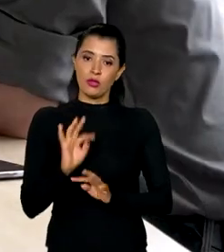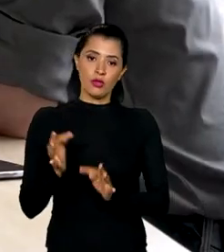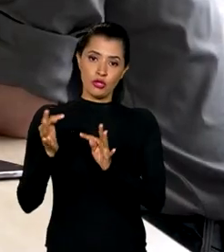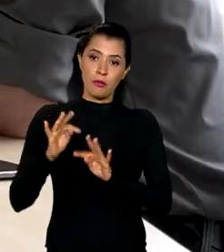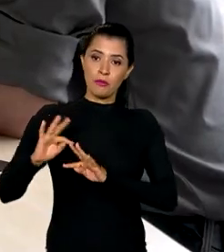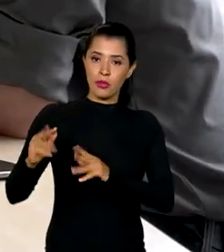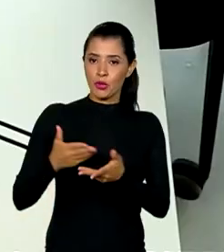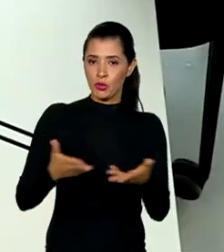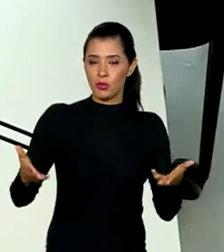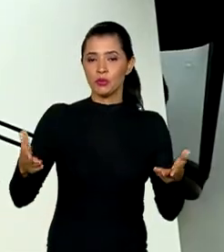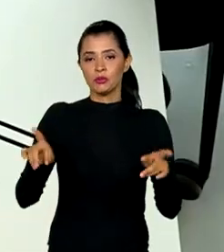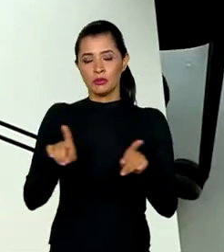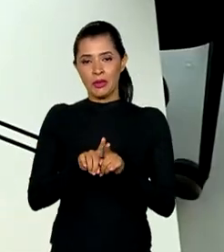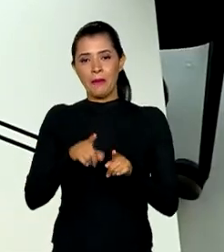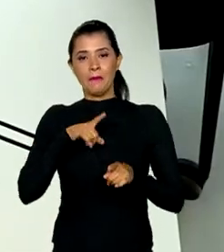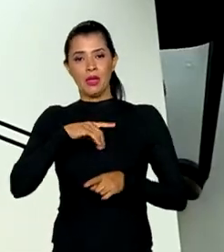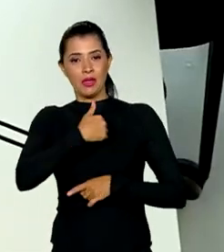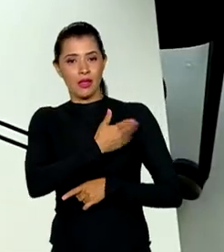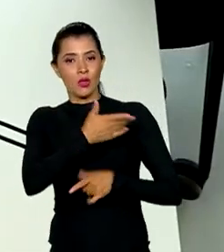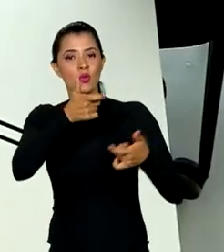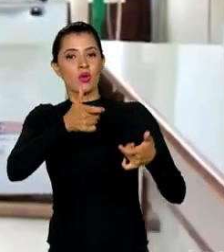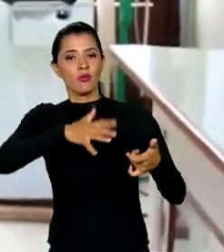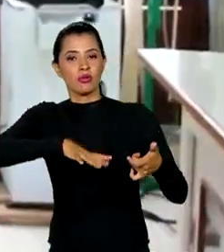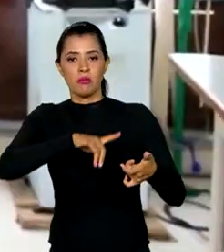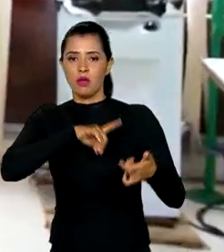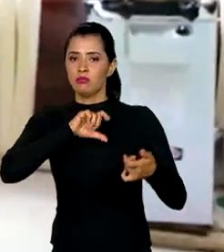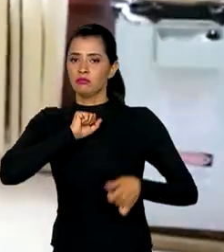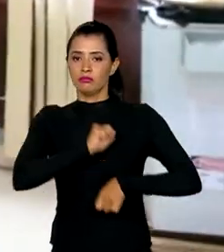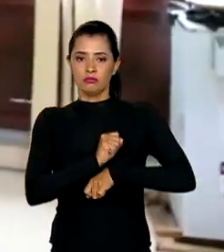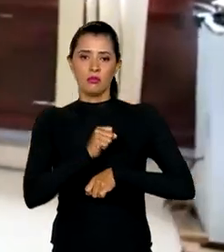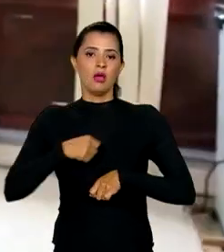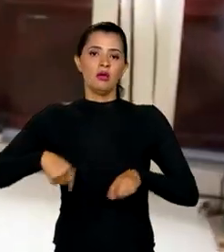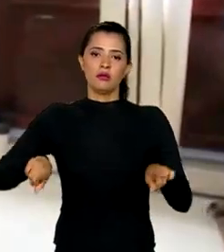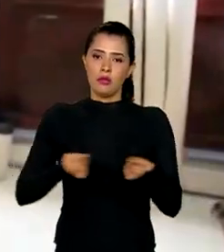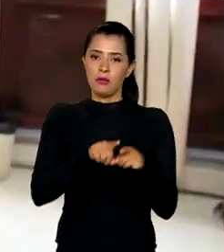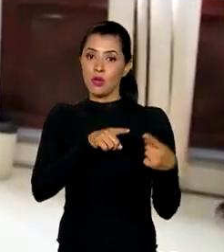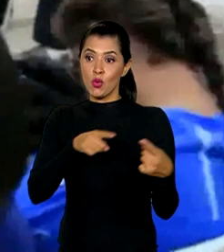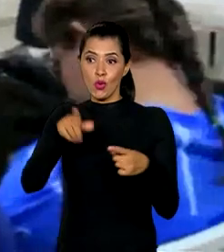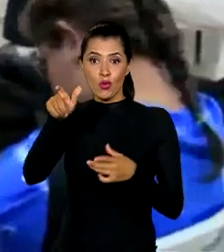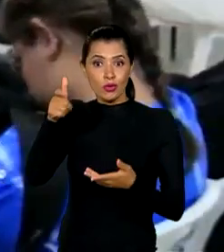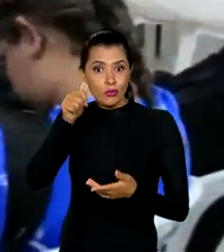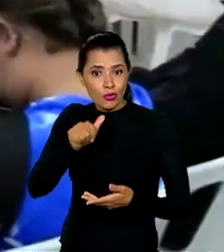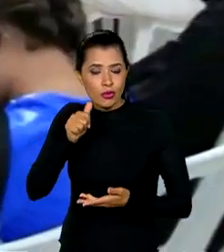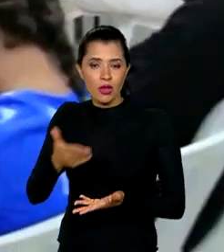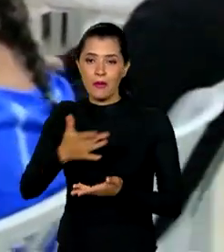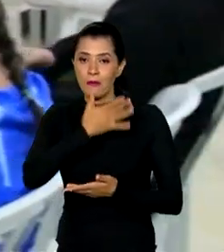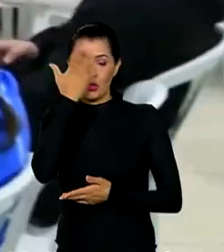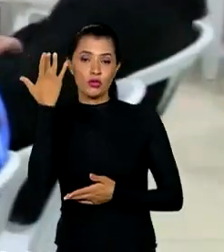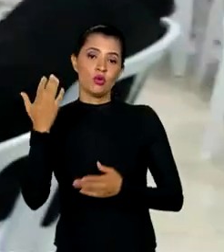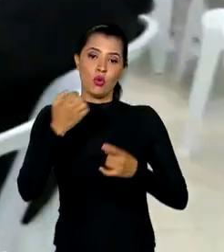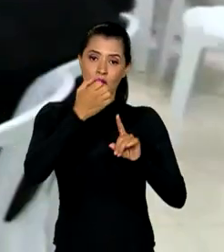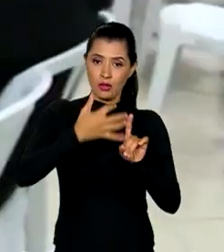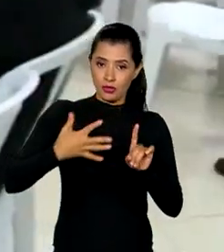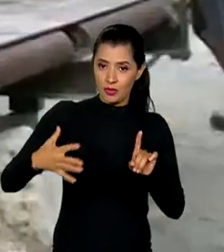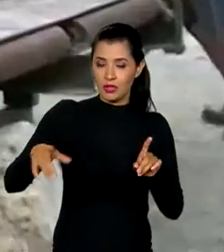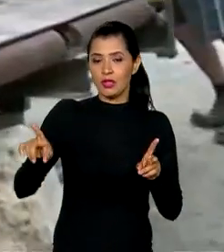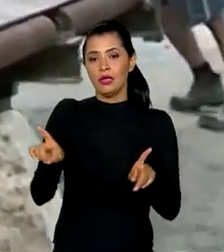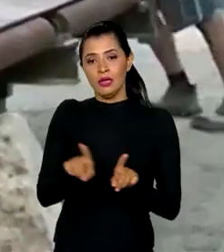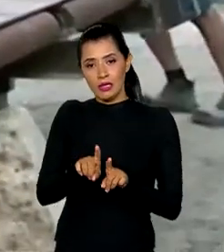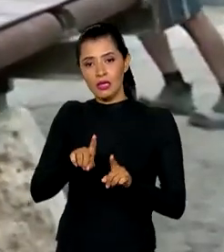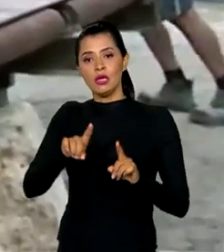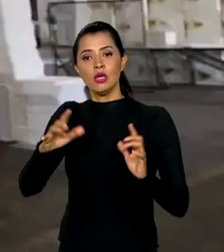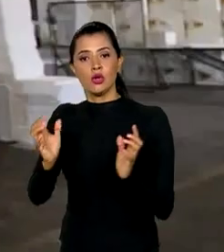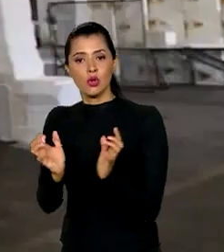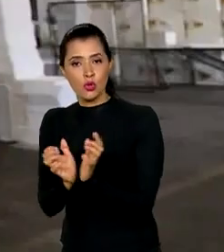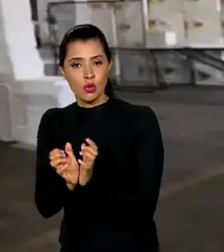Além disso, combater a discriminação no local de trabalho, especialmente contra mulheres, pessoas LGBTQIA+, e